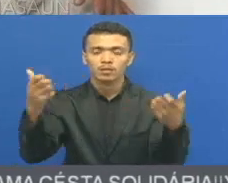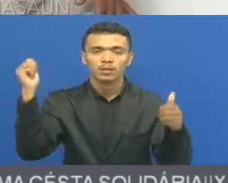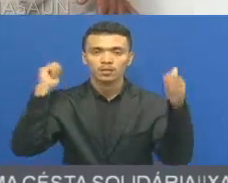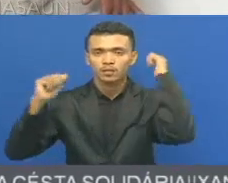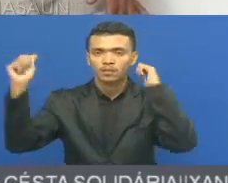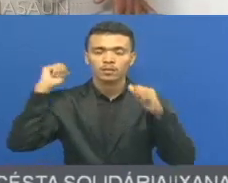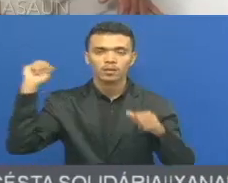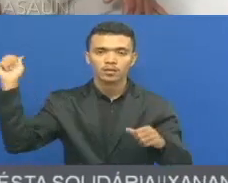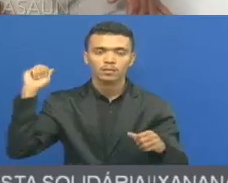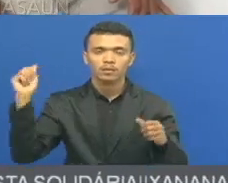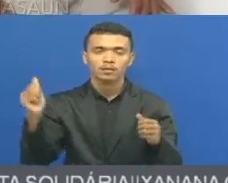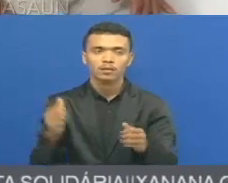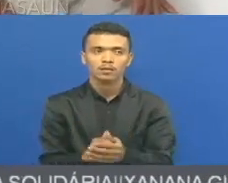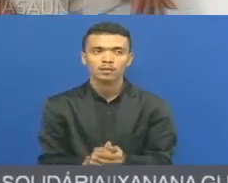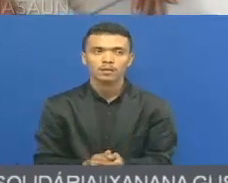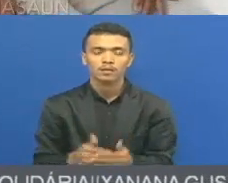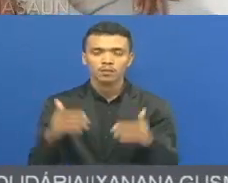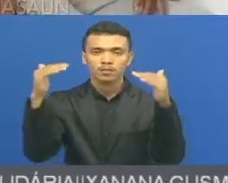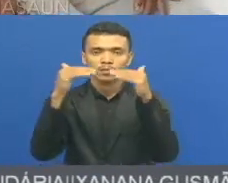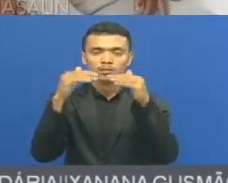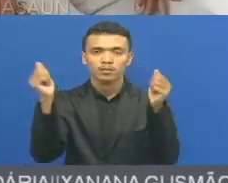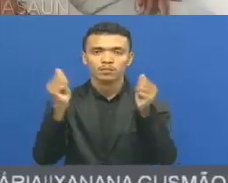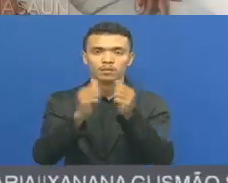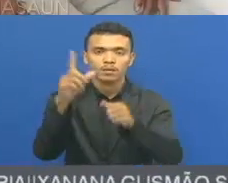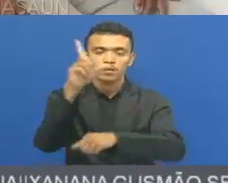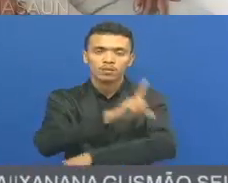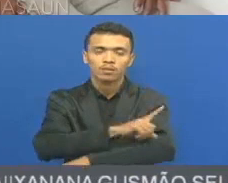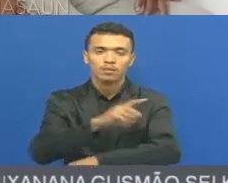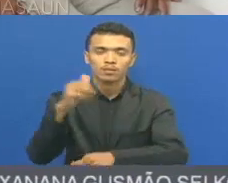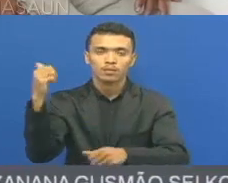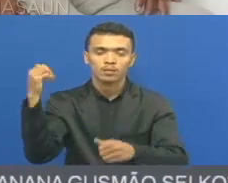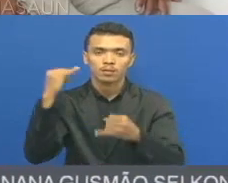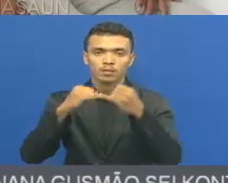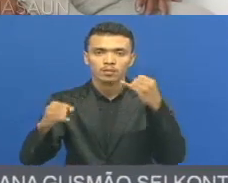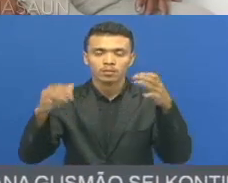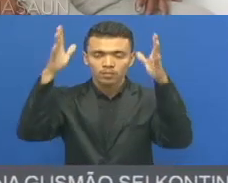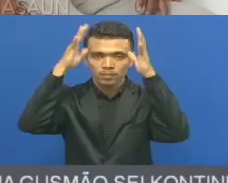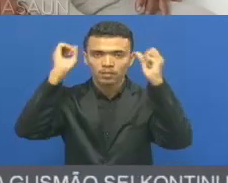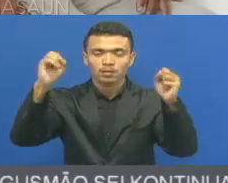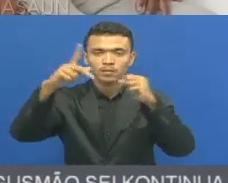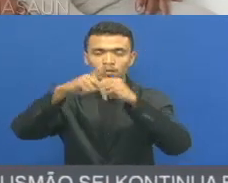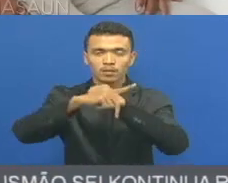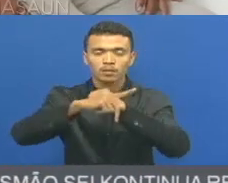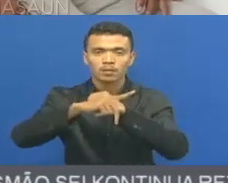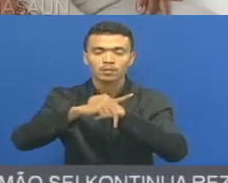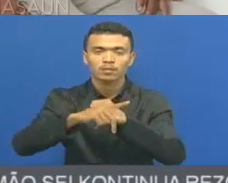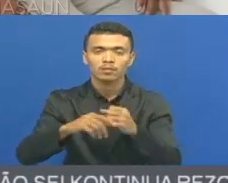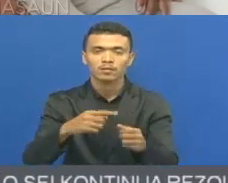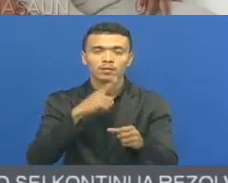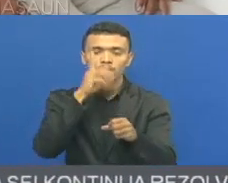campanha eleitoral, o tipo conferência imprensa balorão e cusnia. Presidente Undir Tim Francisco Guterres